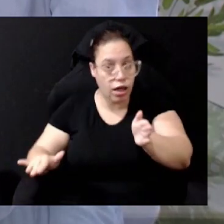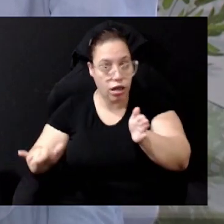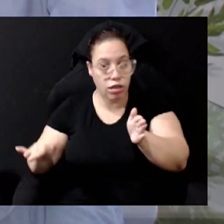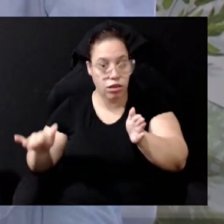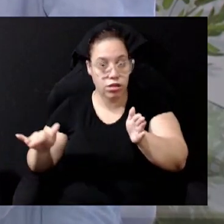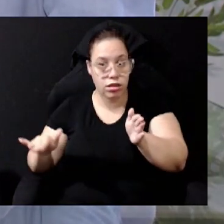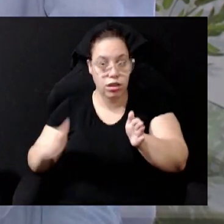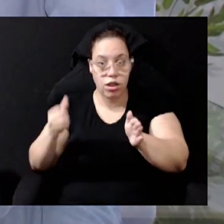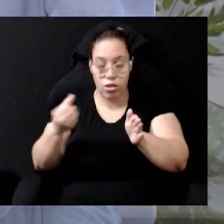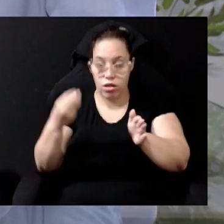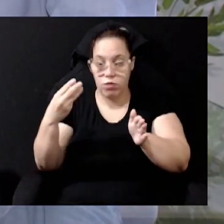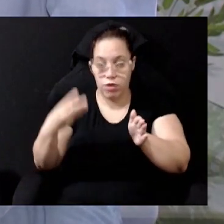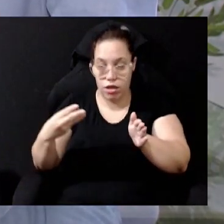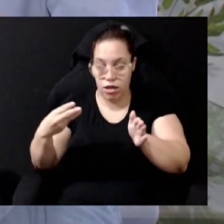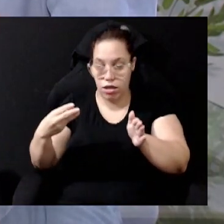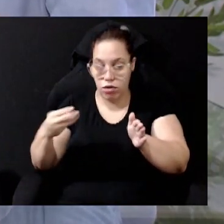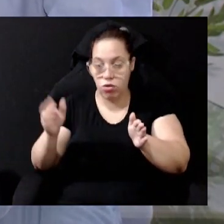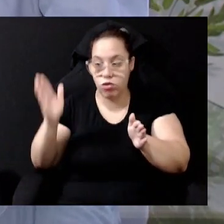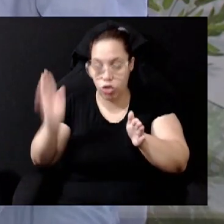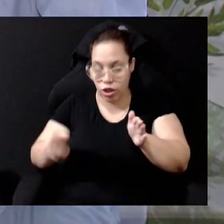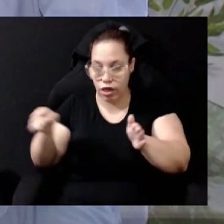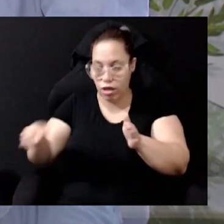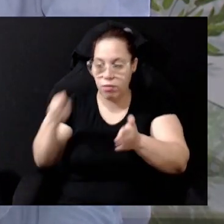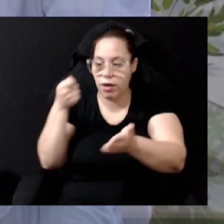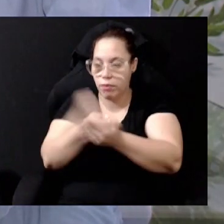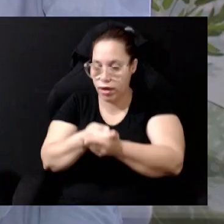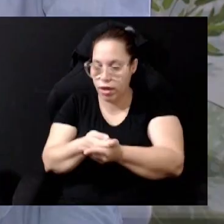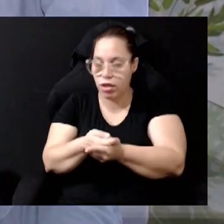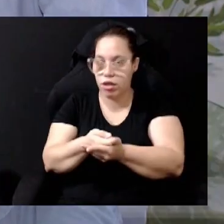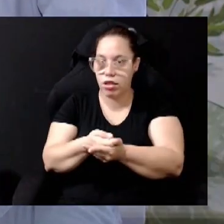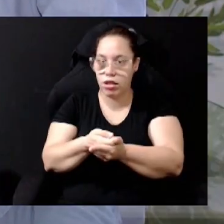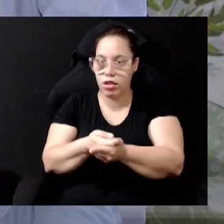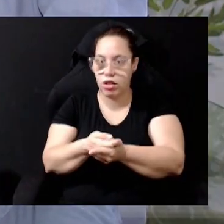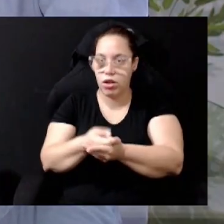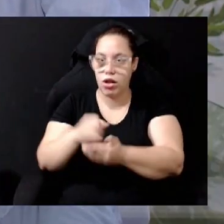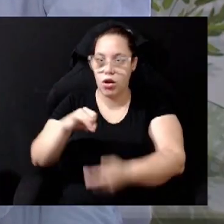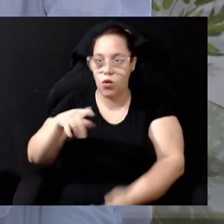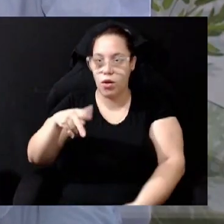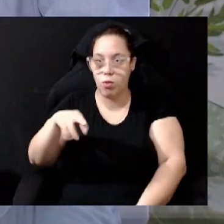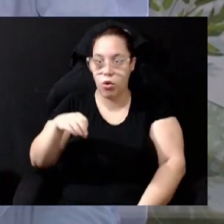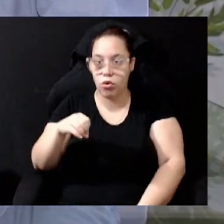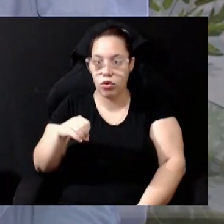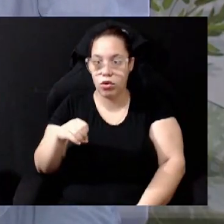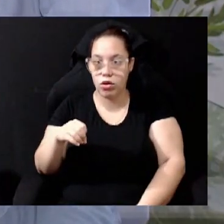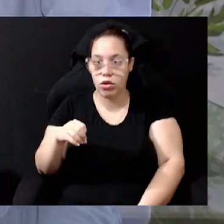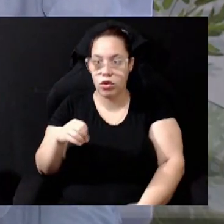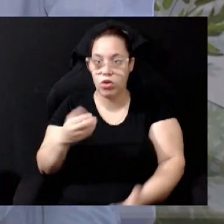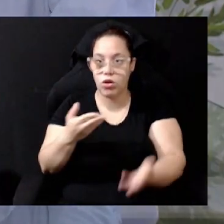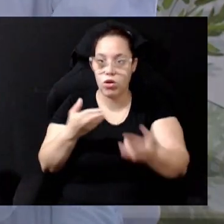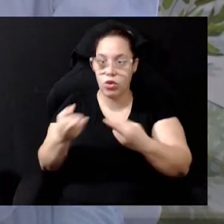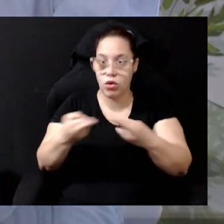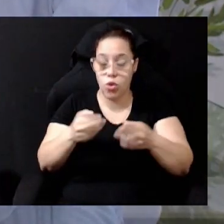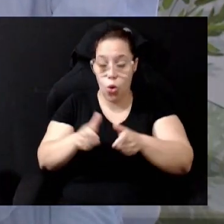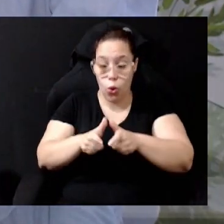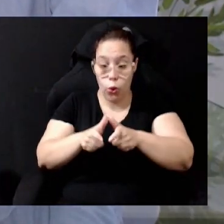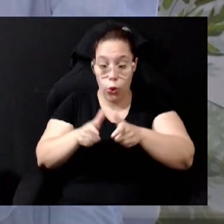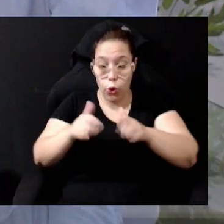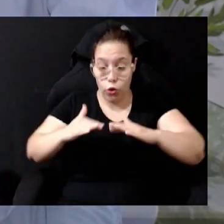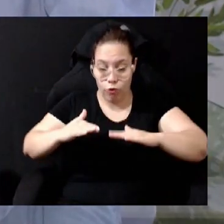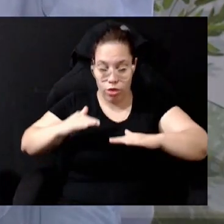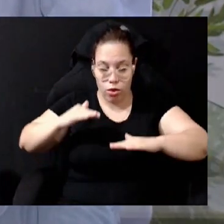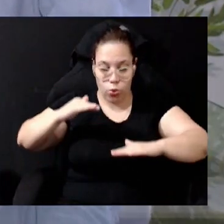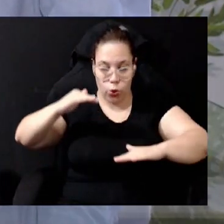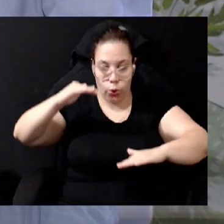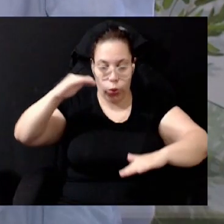13º já para pagar. Como os impostos têm vindo relativamente altos, e aí eu vou falar